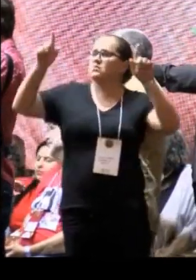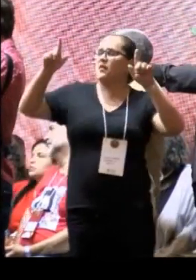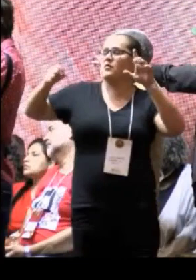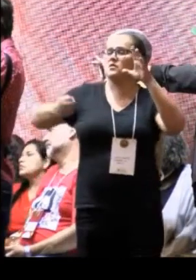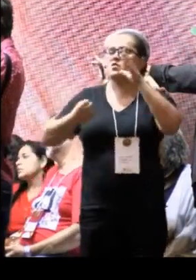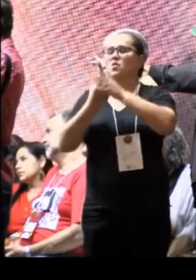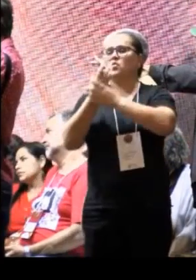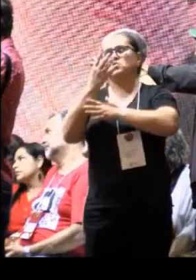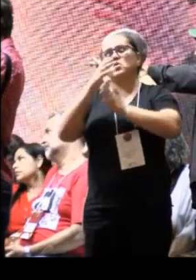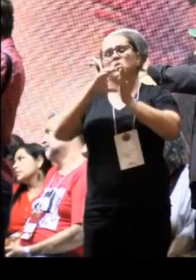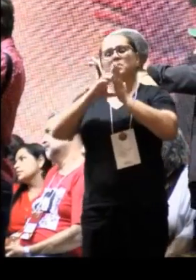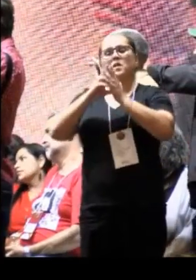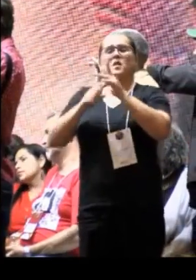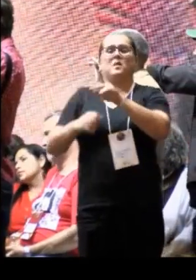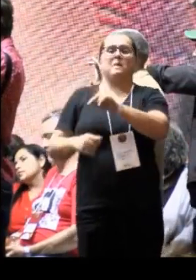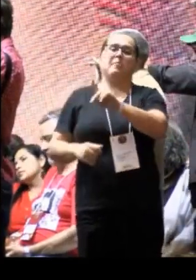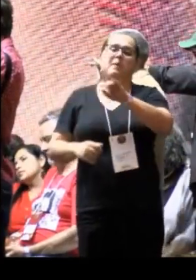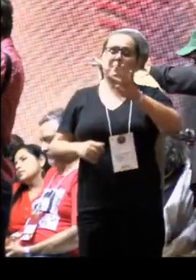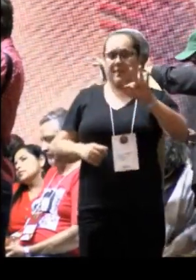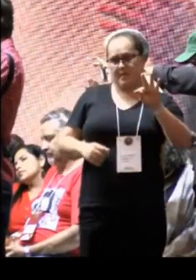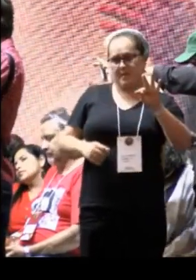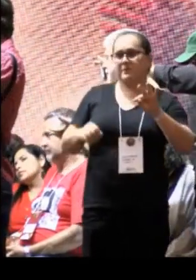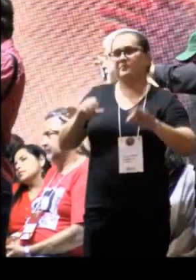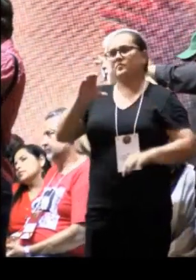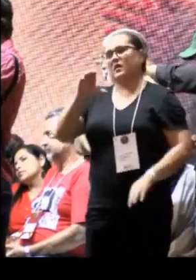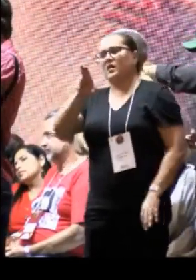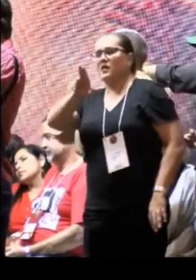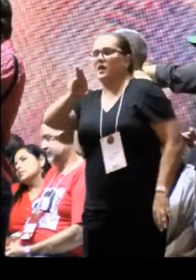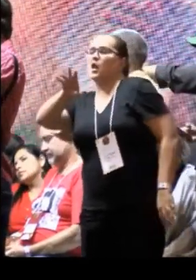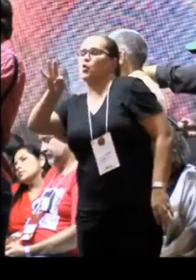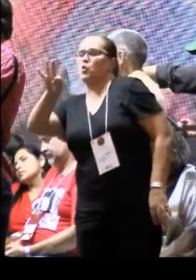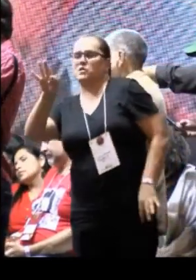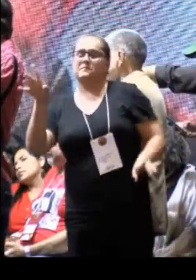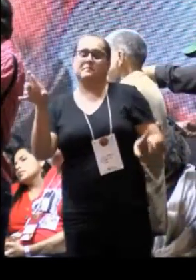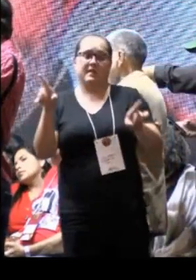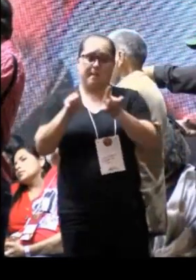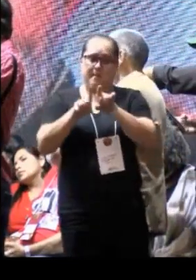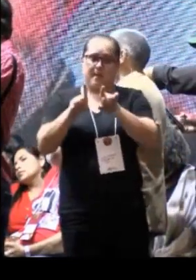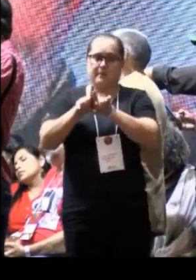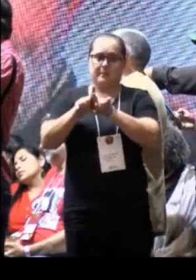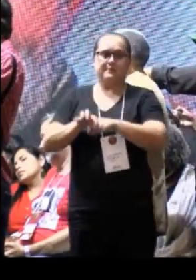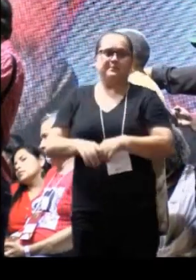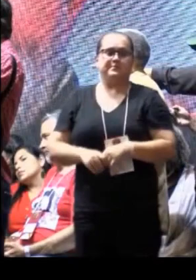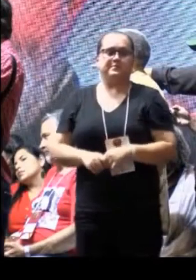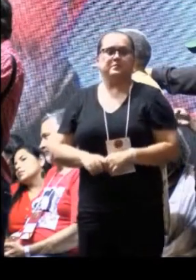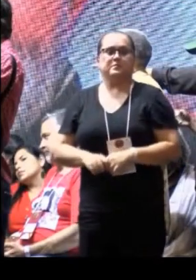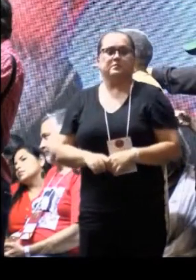nós construímos a CUT e nós construímos muitas das coisas nesse país.